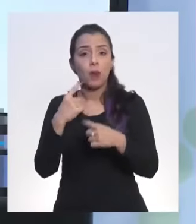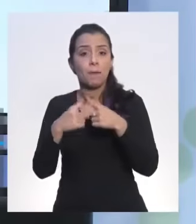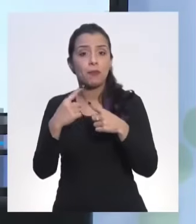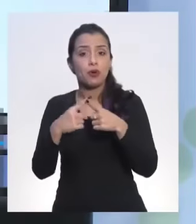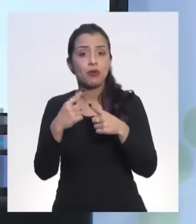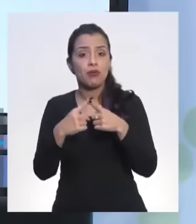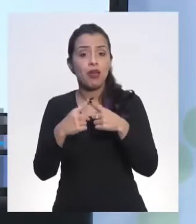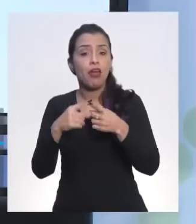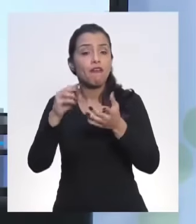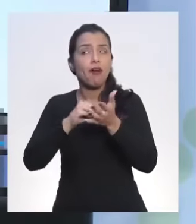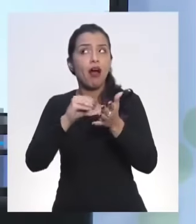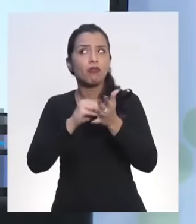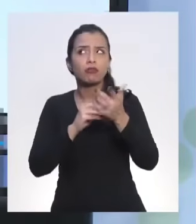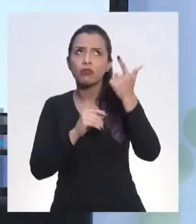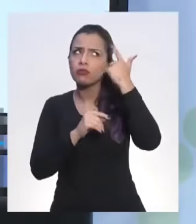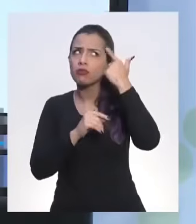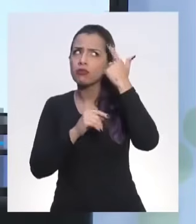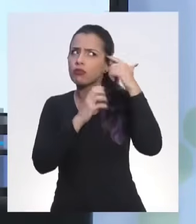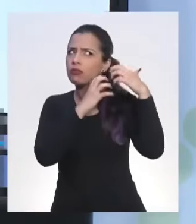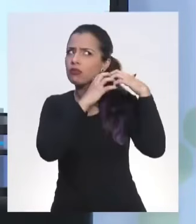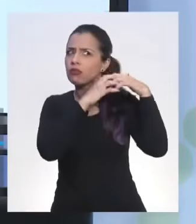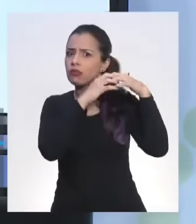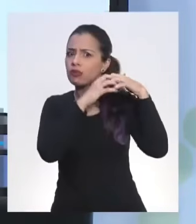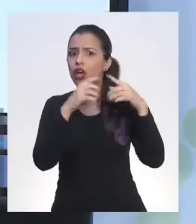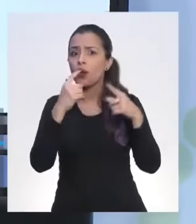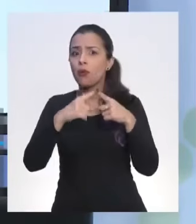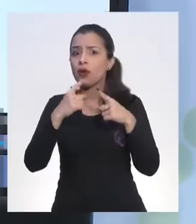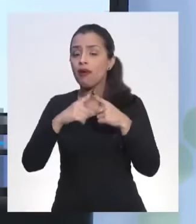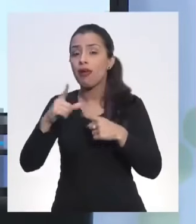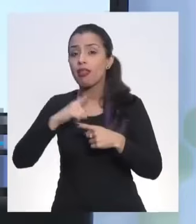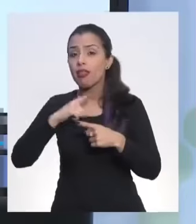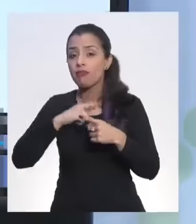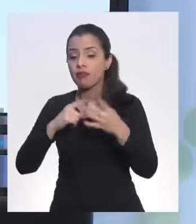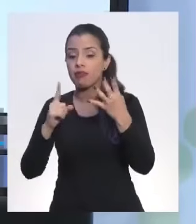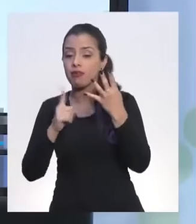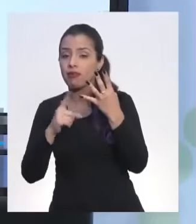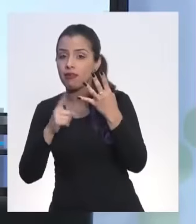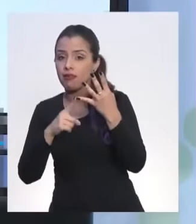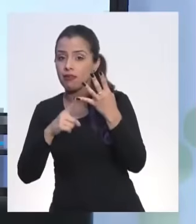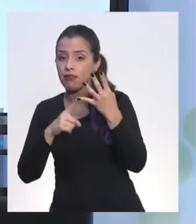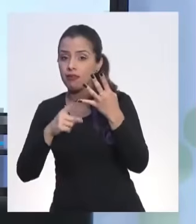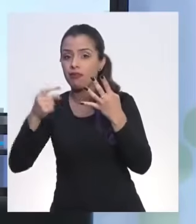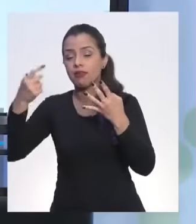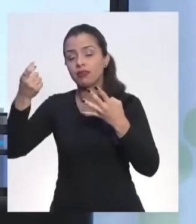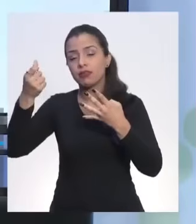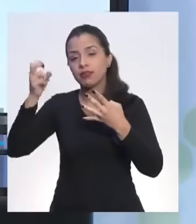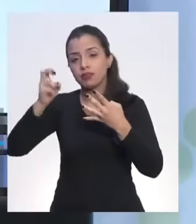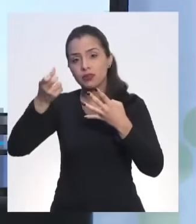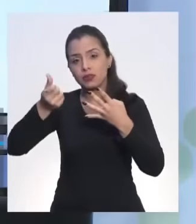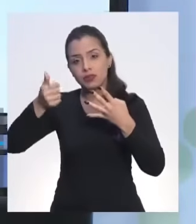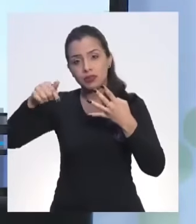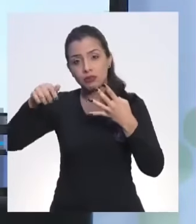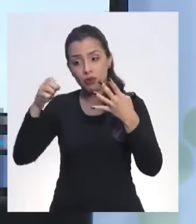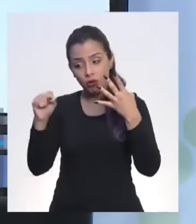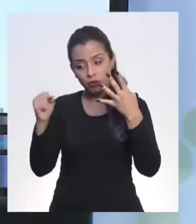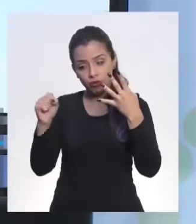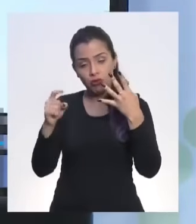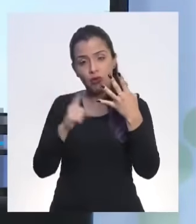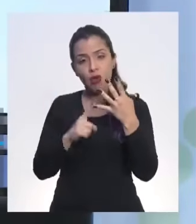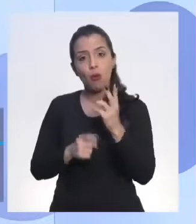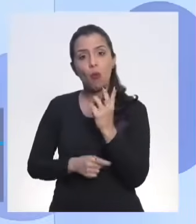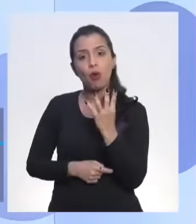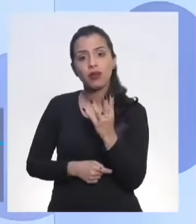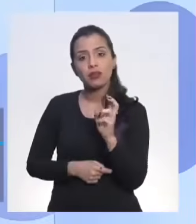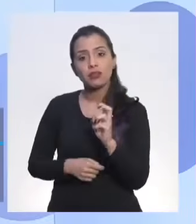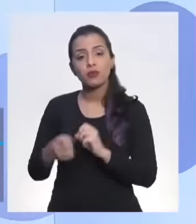tenha faltado entender que uma delas, né, no caso 2 parcelas, era com valor pela metade. Isso. Entendeu? Então